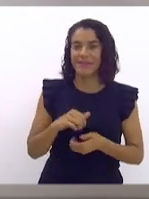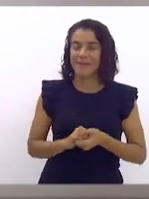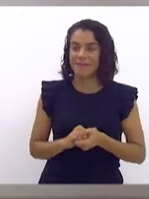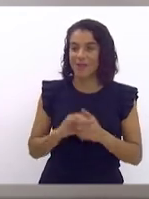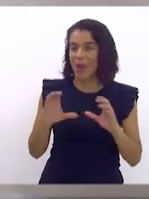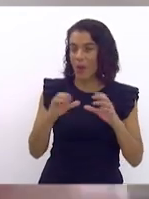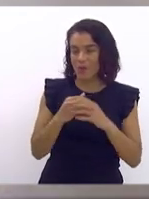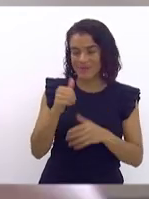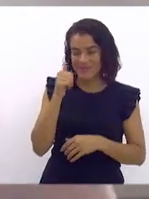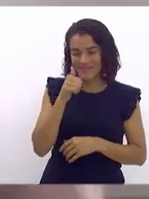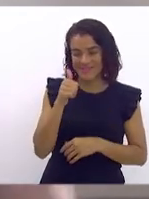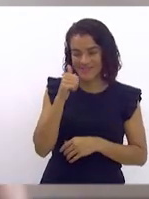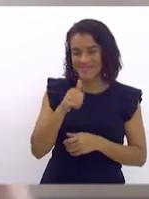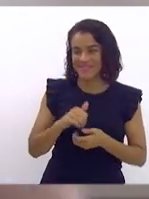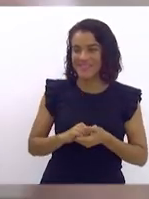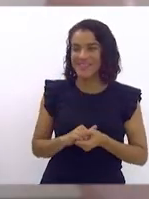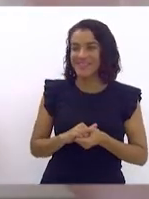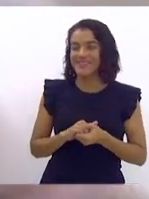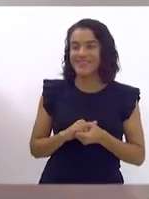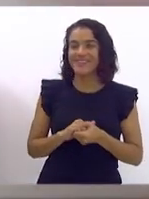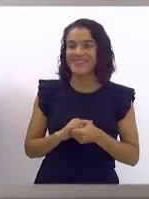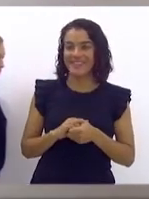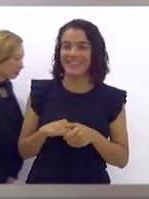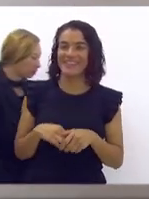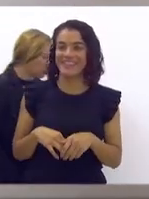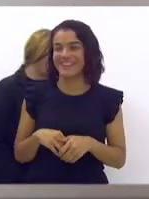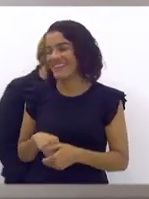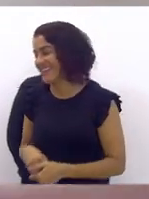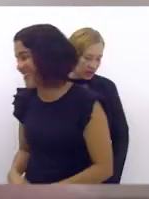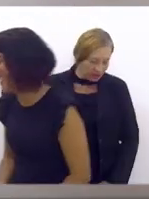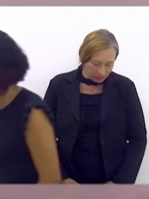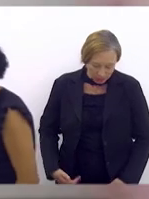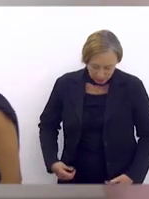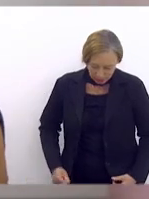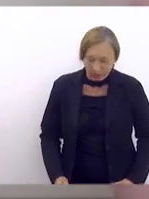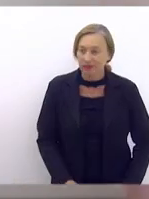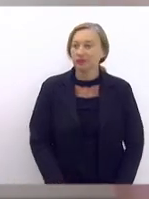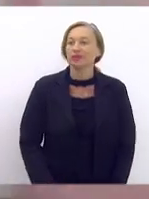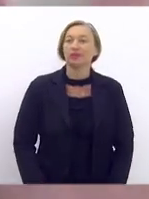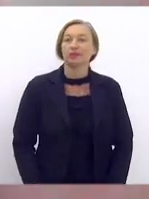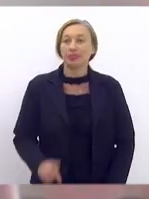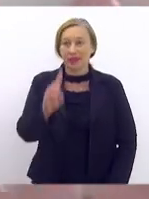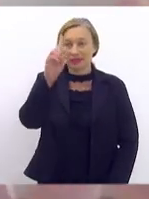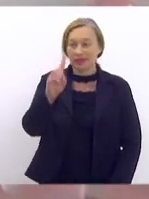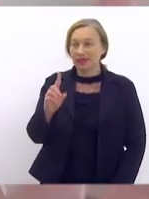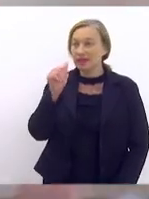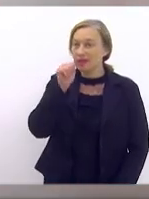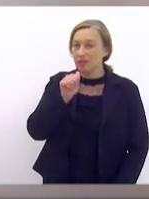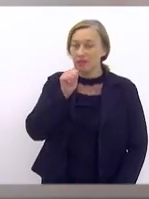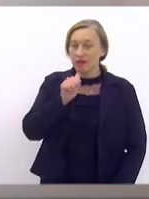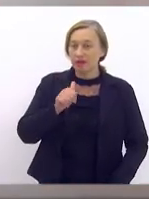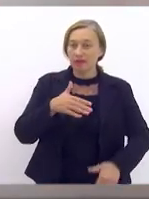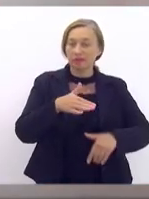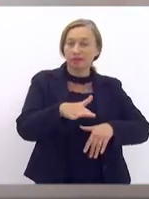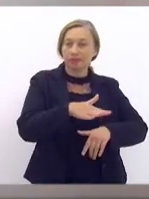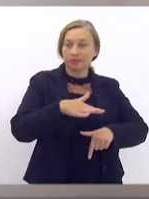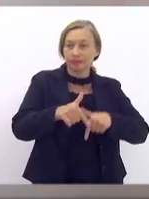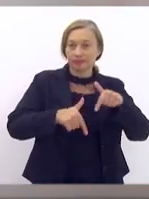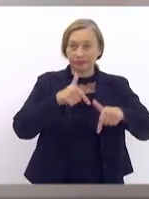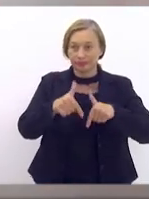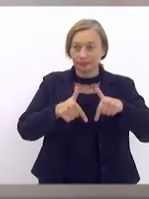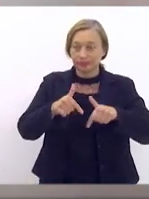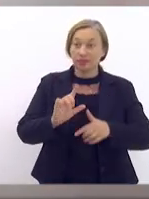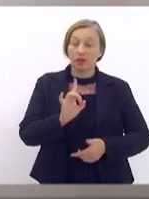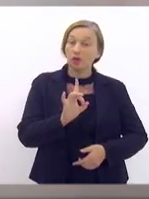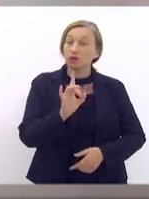Comissão da Mulher. Mas, por exemplo, se você vai aprovar uma reforma trabalhista, tem direitos da mulher no meio da reforma trabalhista. Não passa pela Comissão